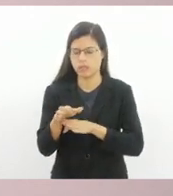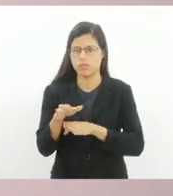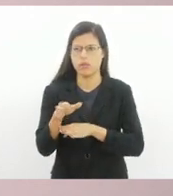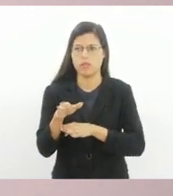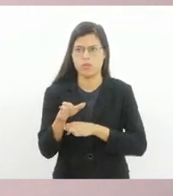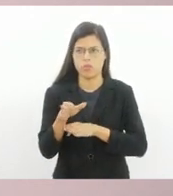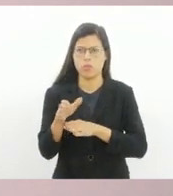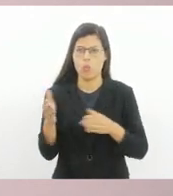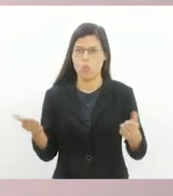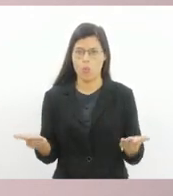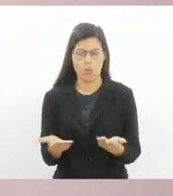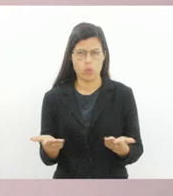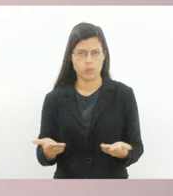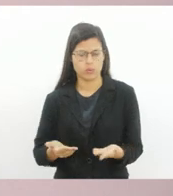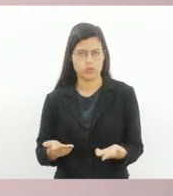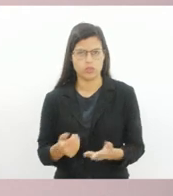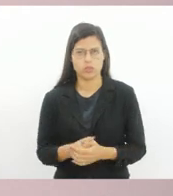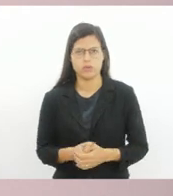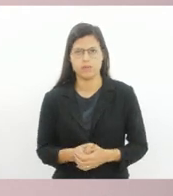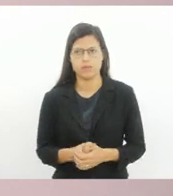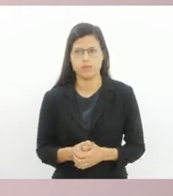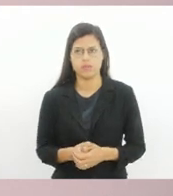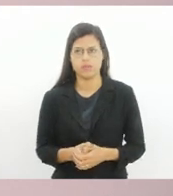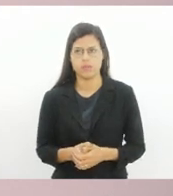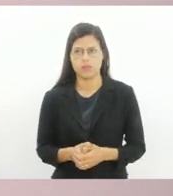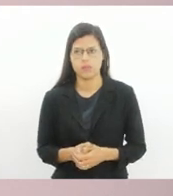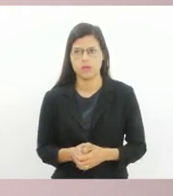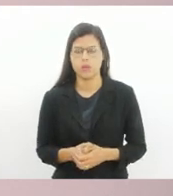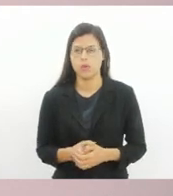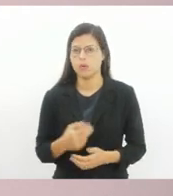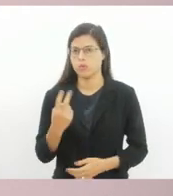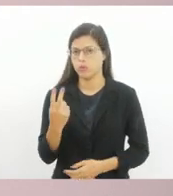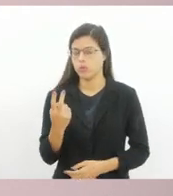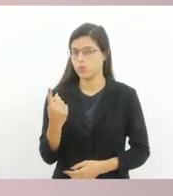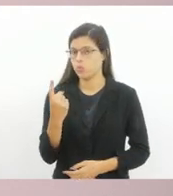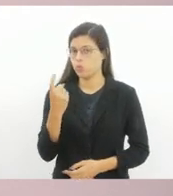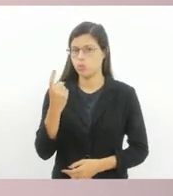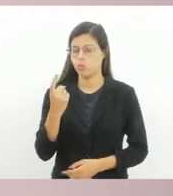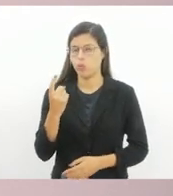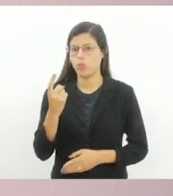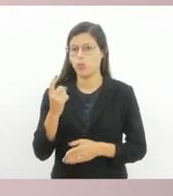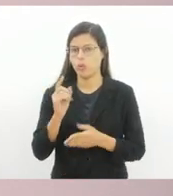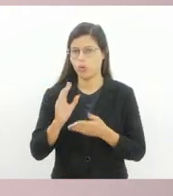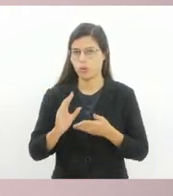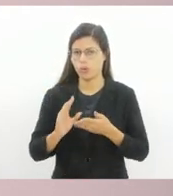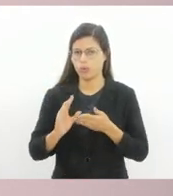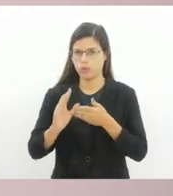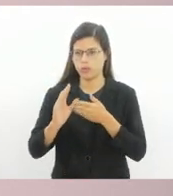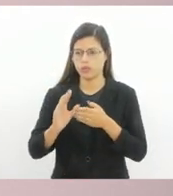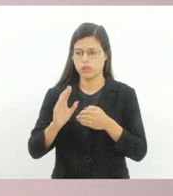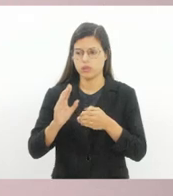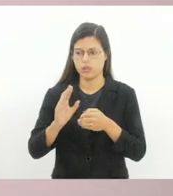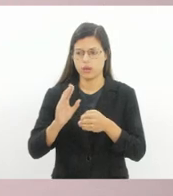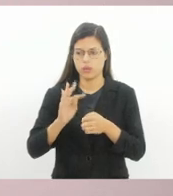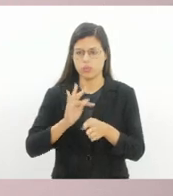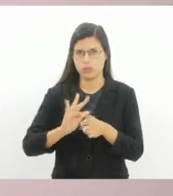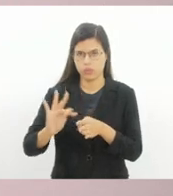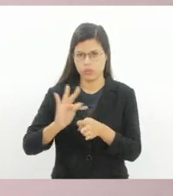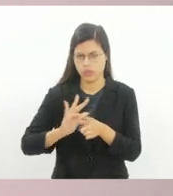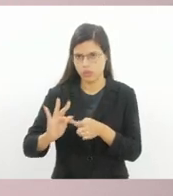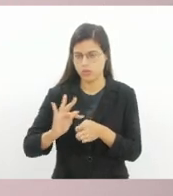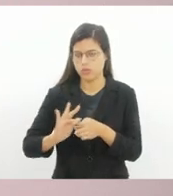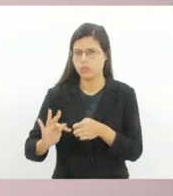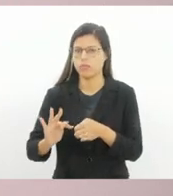Então, hoje, os dois únicos conselhos tutelares que atuam com a